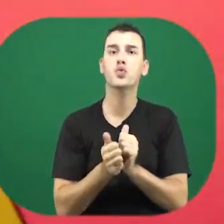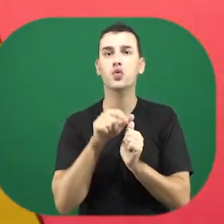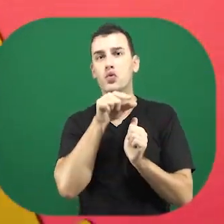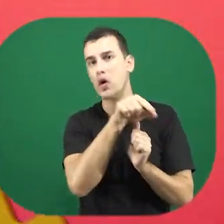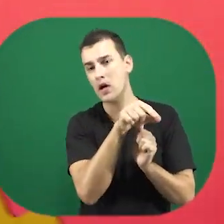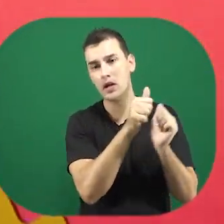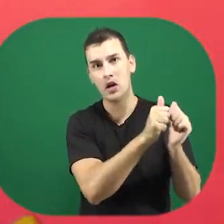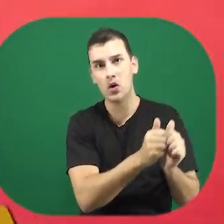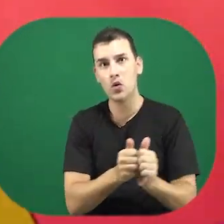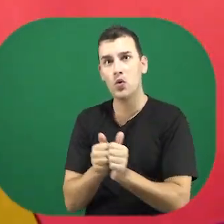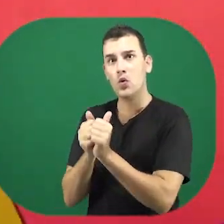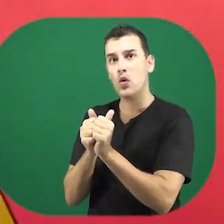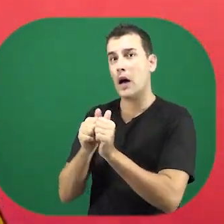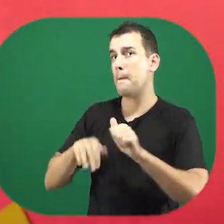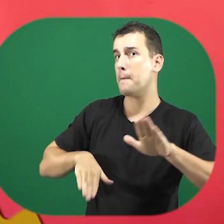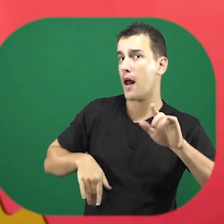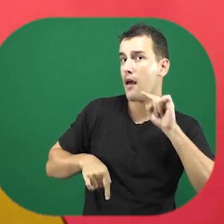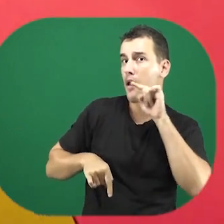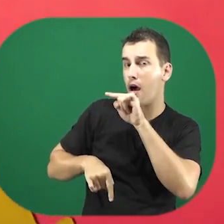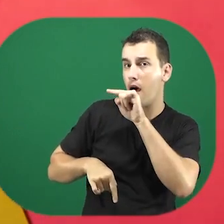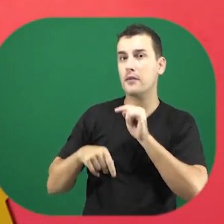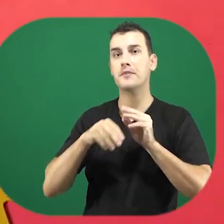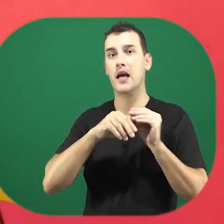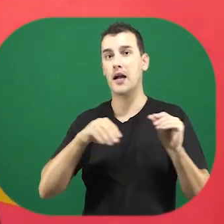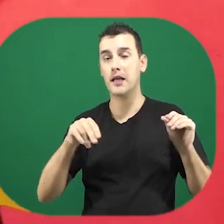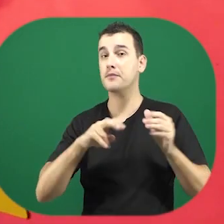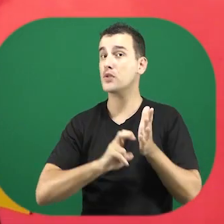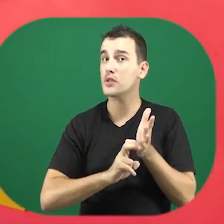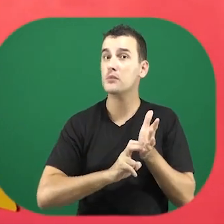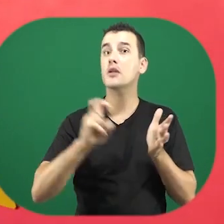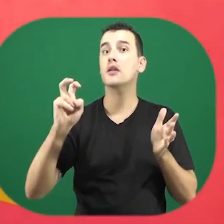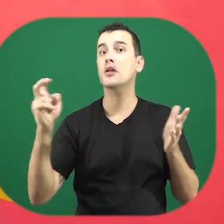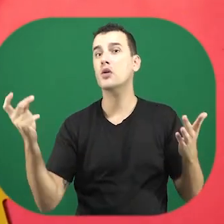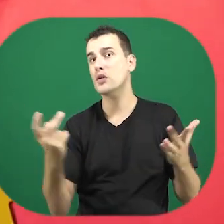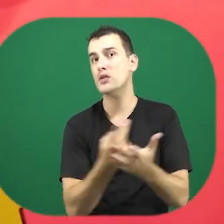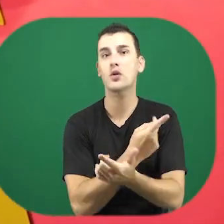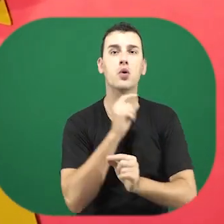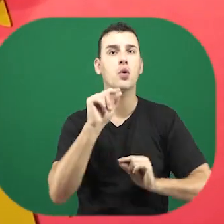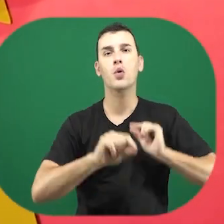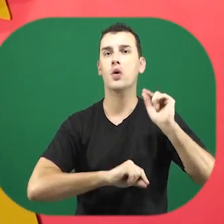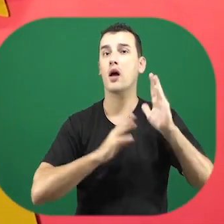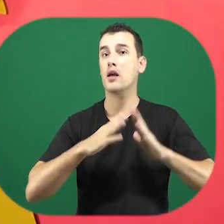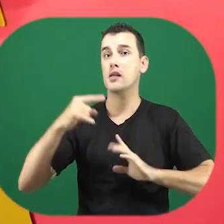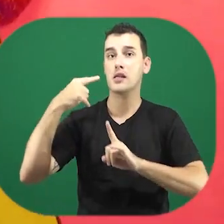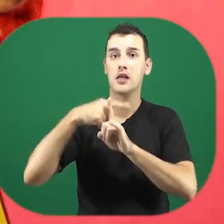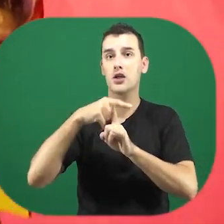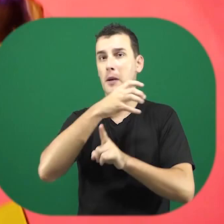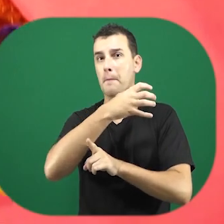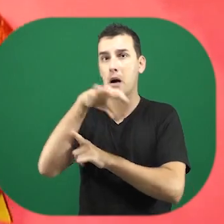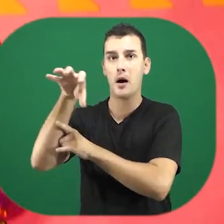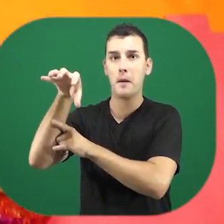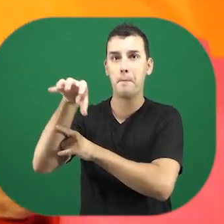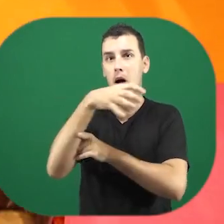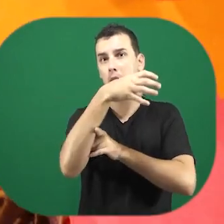areia. Ai! Ao amanhecer, sinos de uma igreja tocaram e a